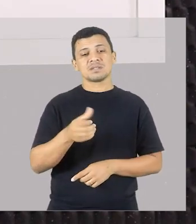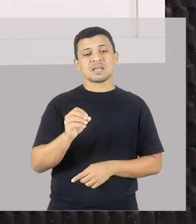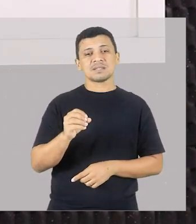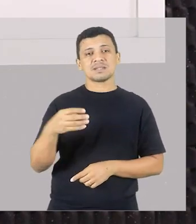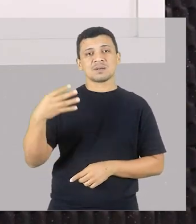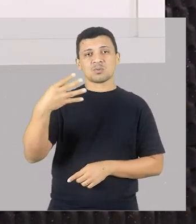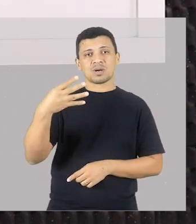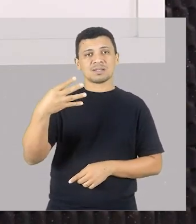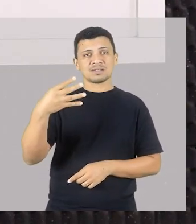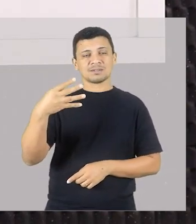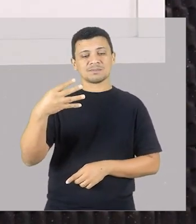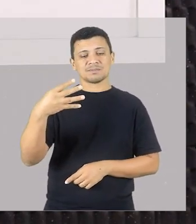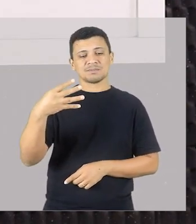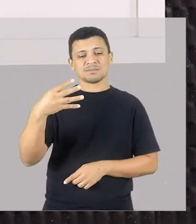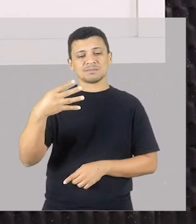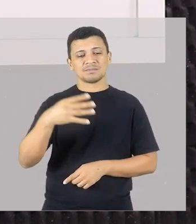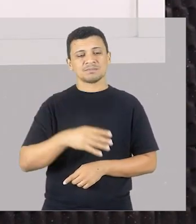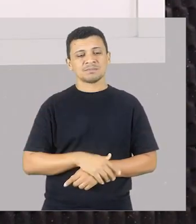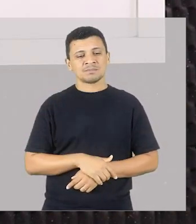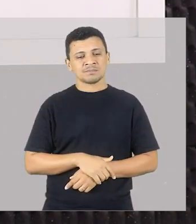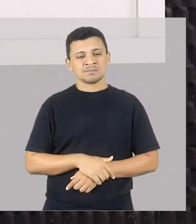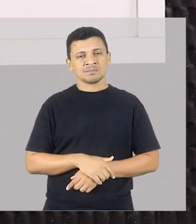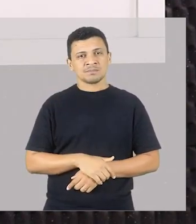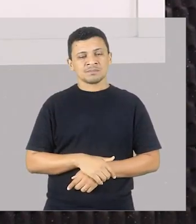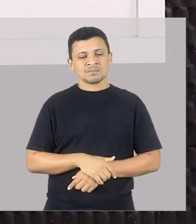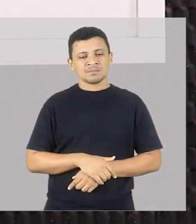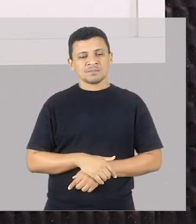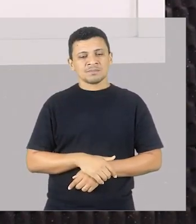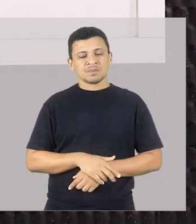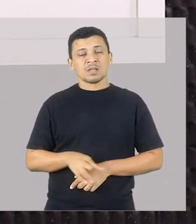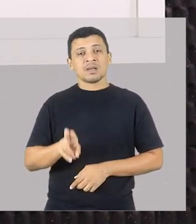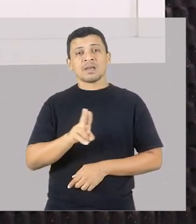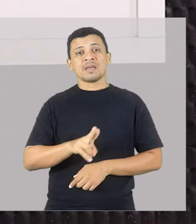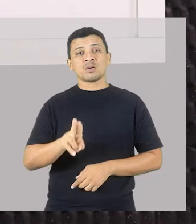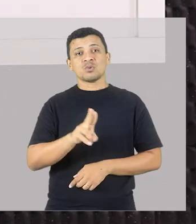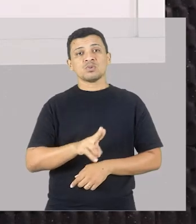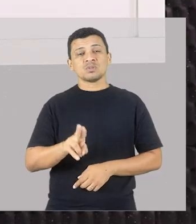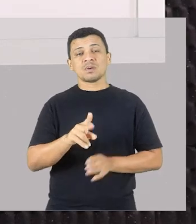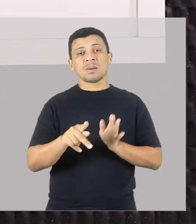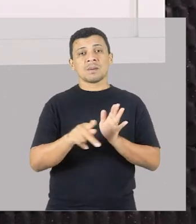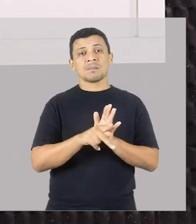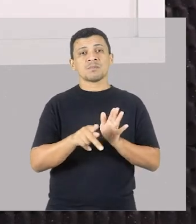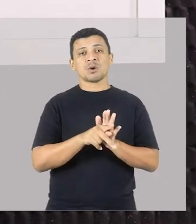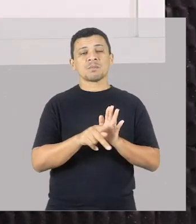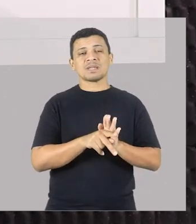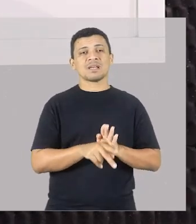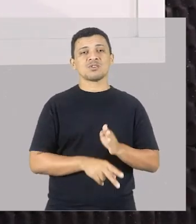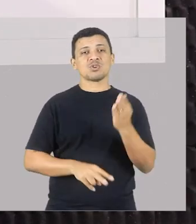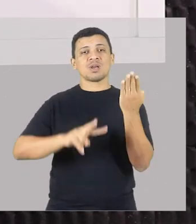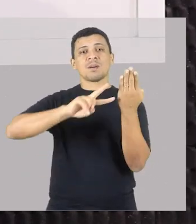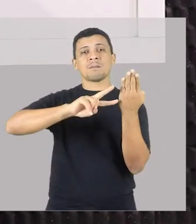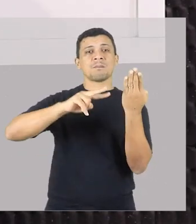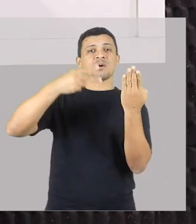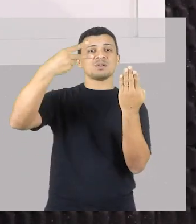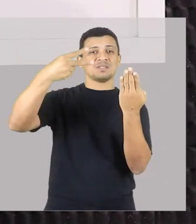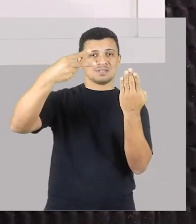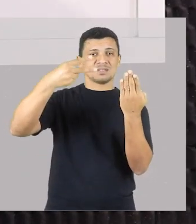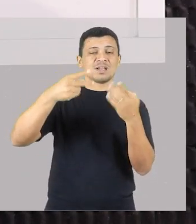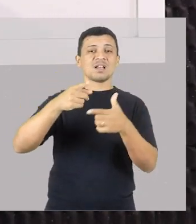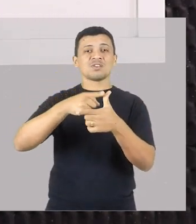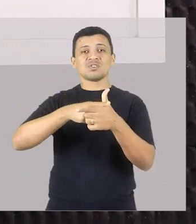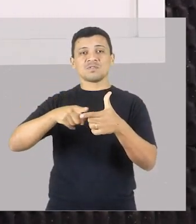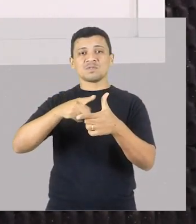4 vezes, 10 à quarta. Ora, aqui eu uso a propriedade da potência, chamada de divisão de potência de mesma